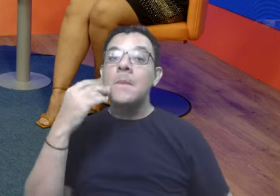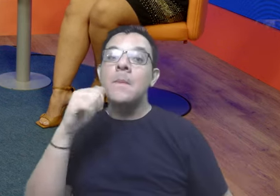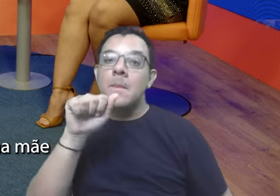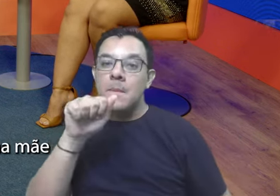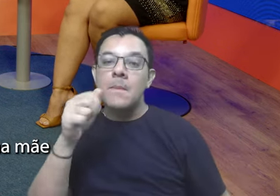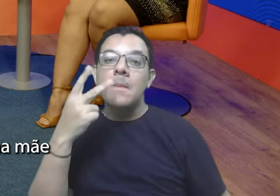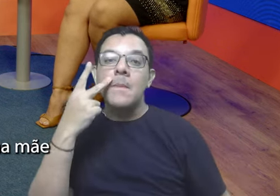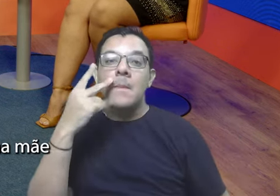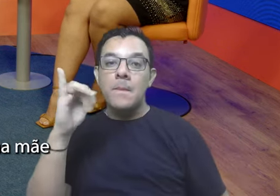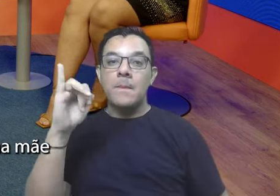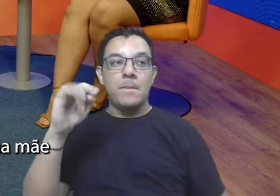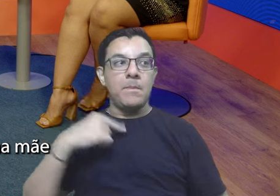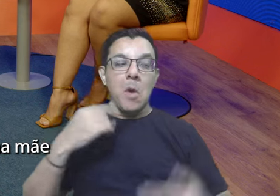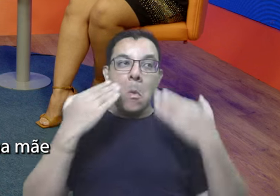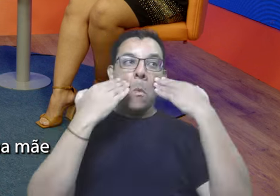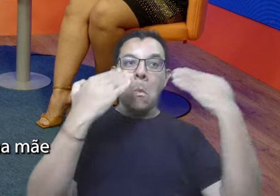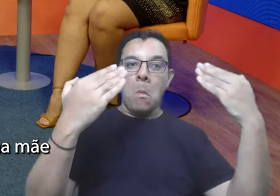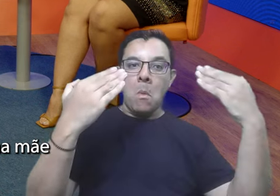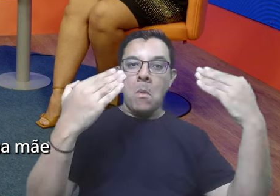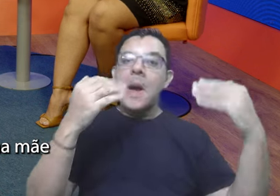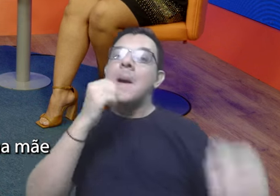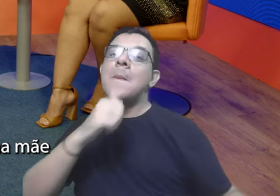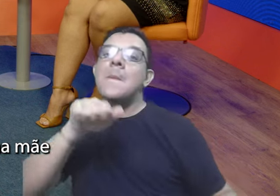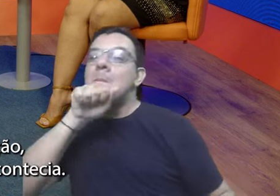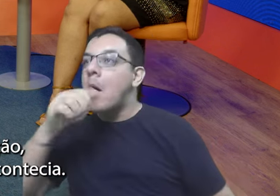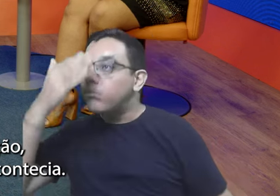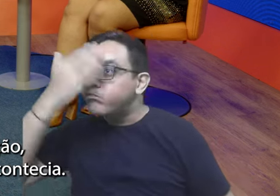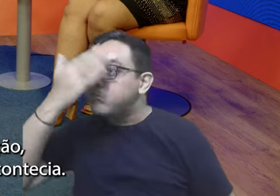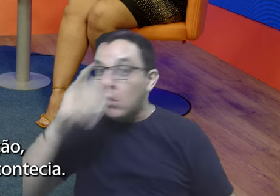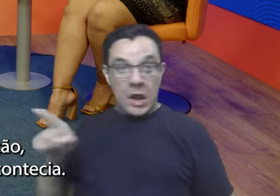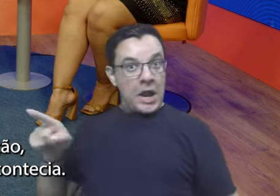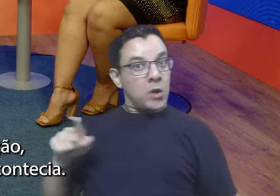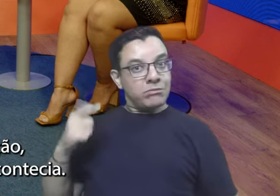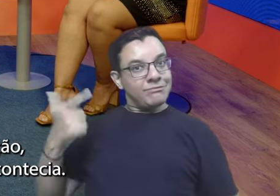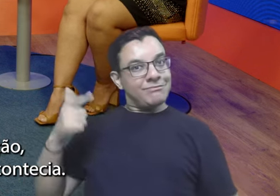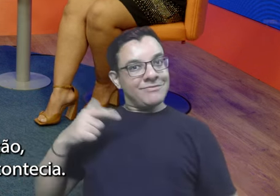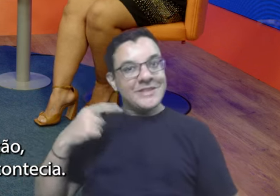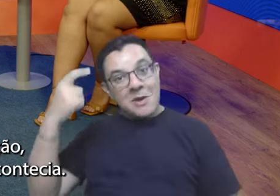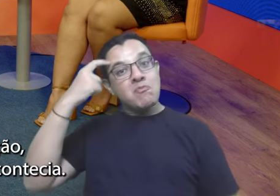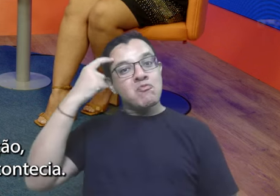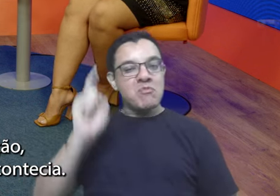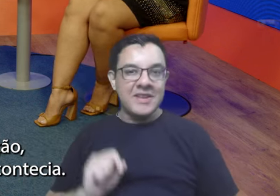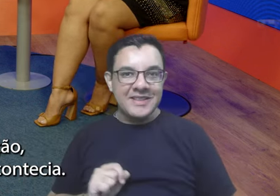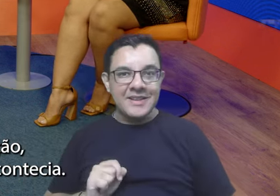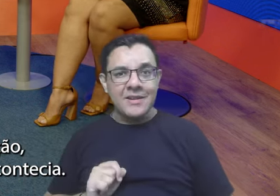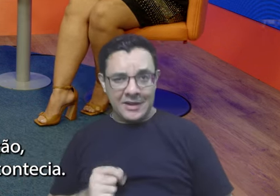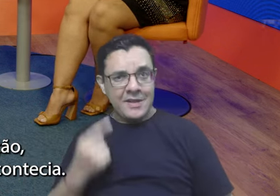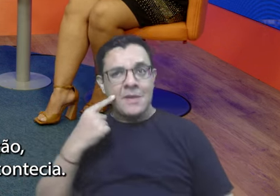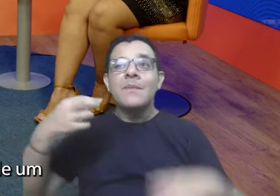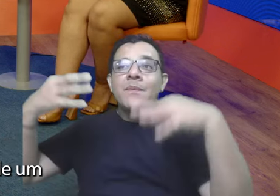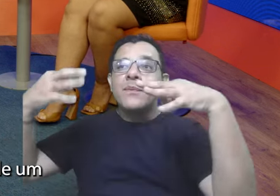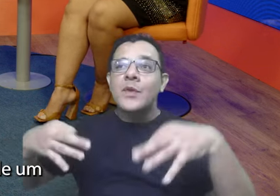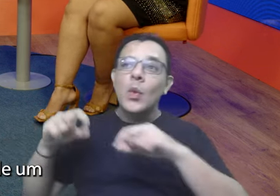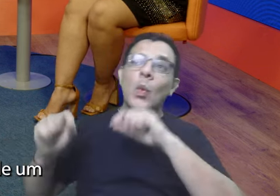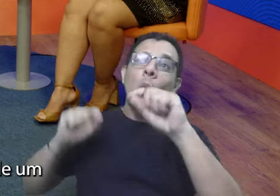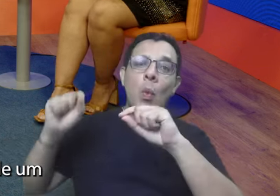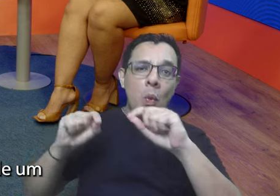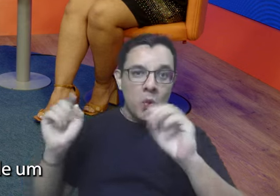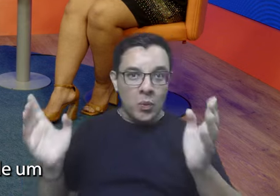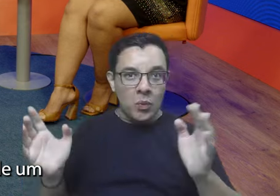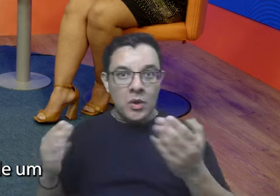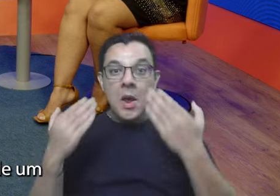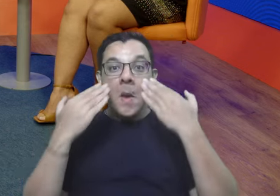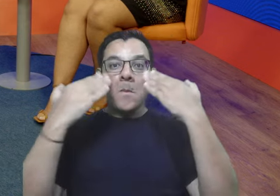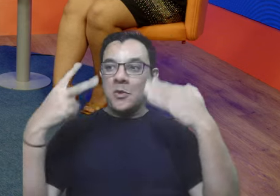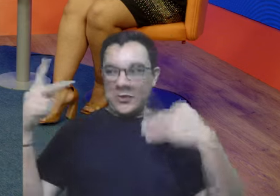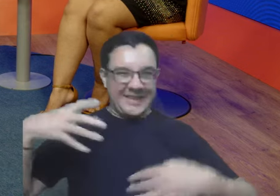o do meu pai é um trabalho visível da minha mãe é um trabalho invisível exato ela ainda não tinha essa noção ela tinha a noção do que de fato acontecia Então ela conseguiu